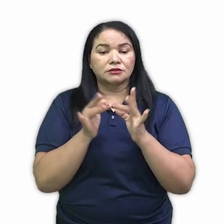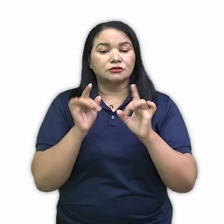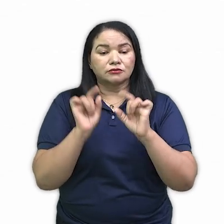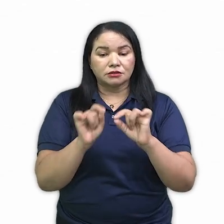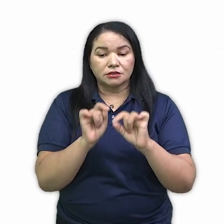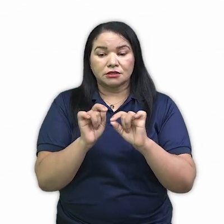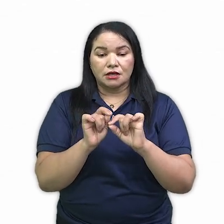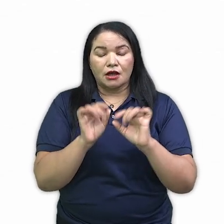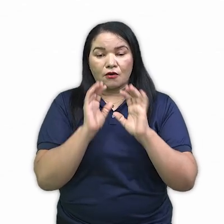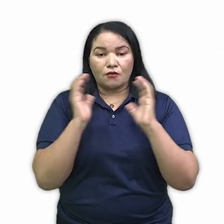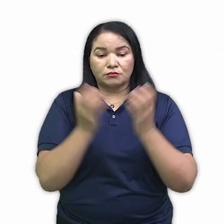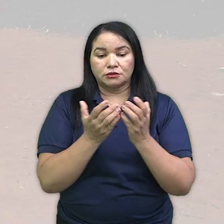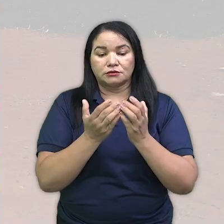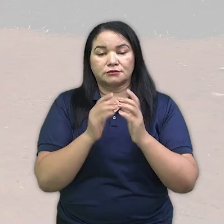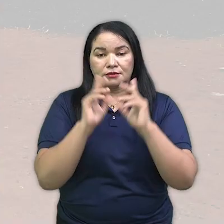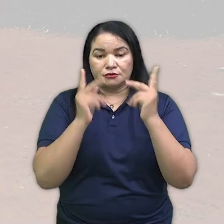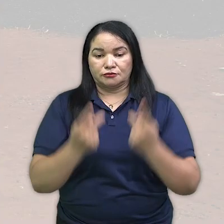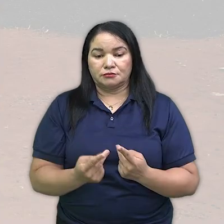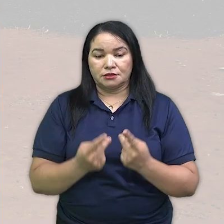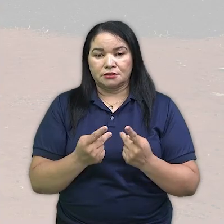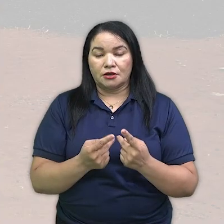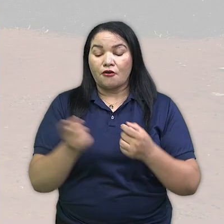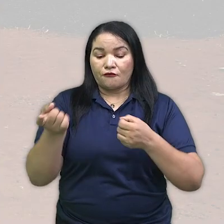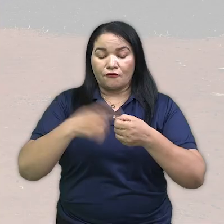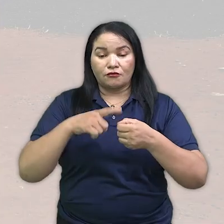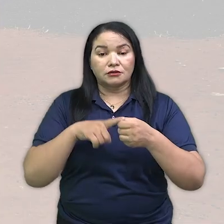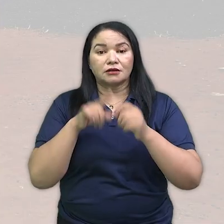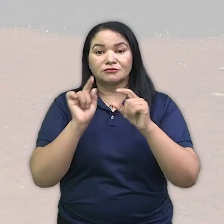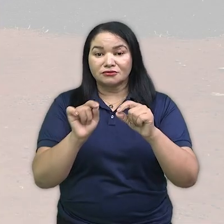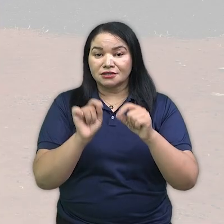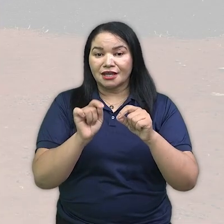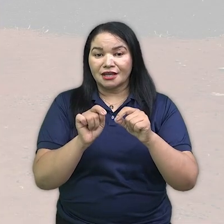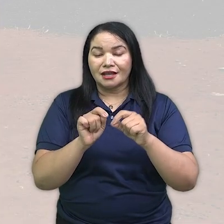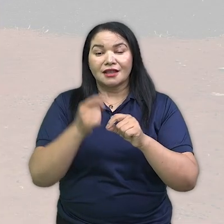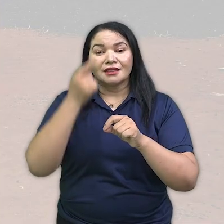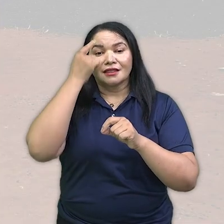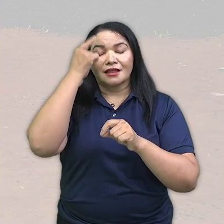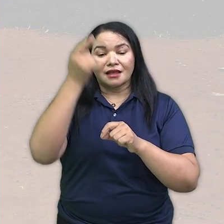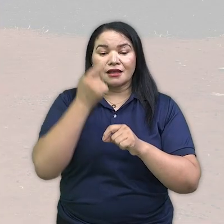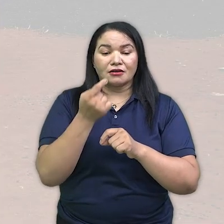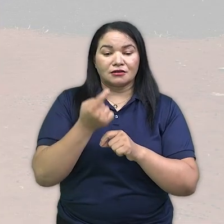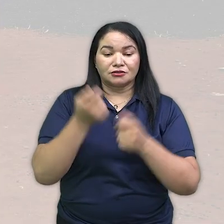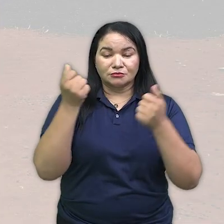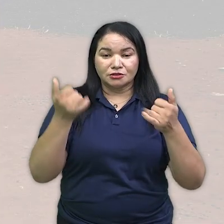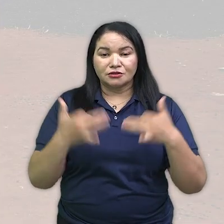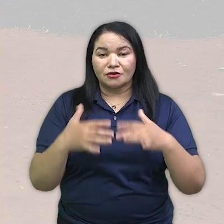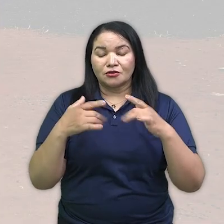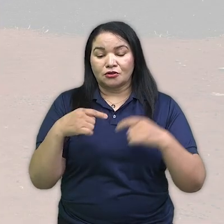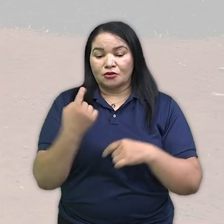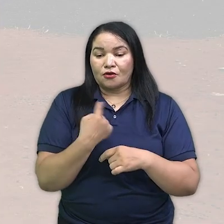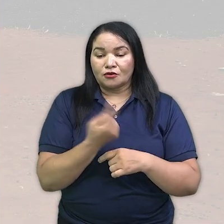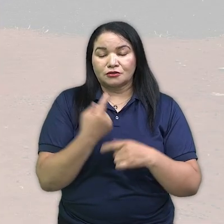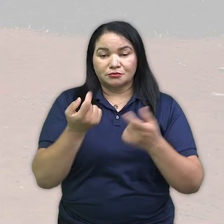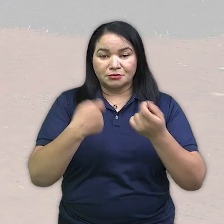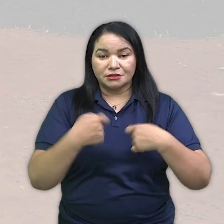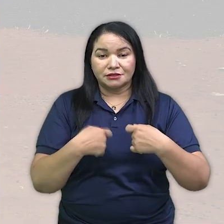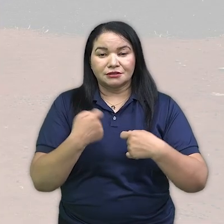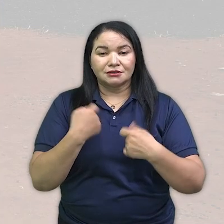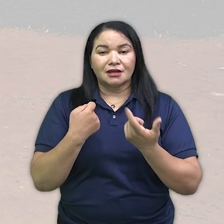comunidade humana. Voltamos aqui naquela questão, né, gente? Voltamos aqui naquela questão que nós precisamos estar o